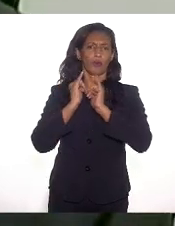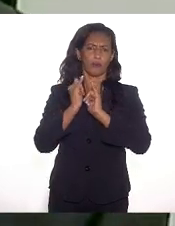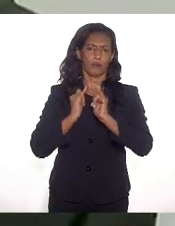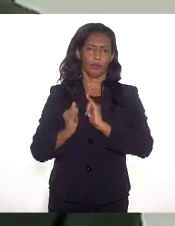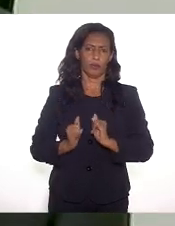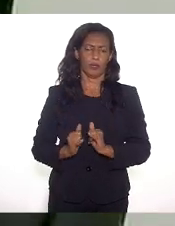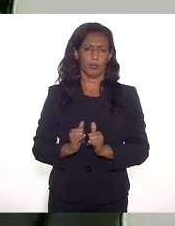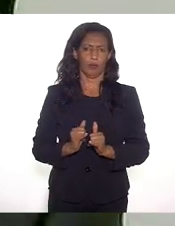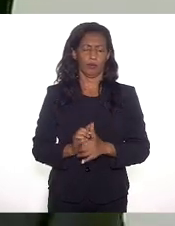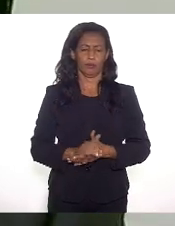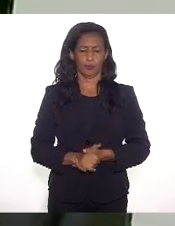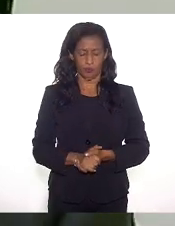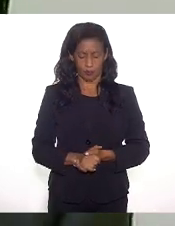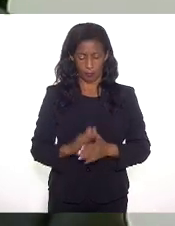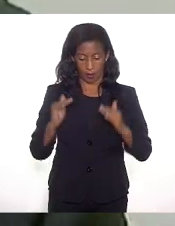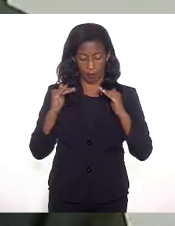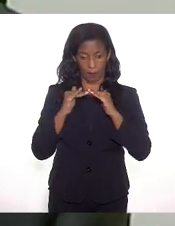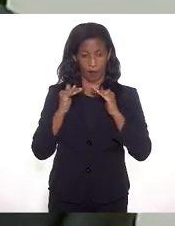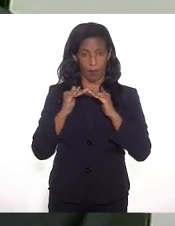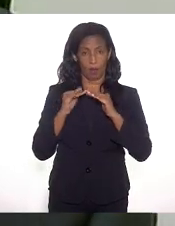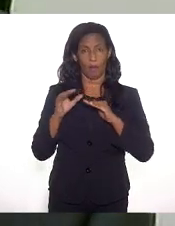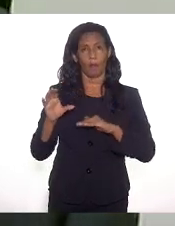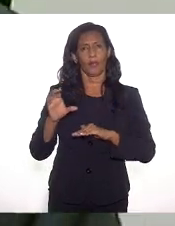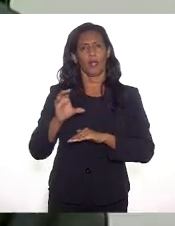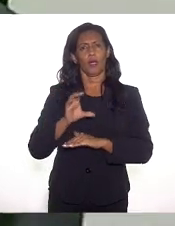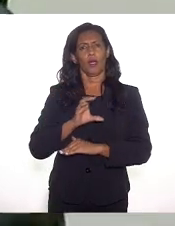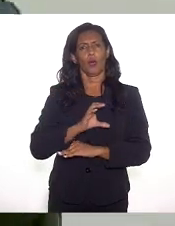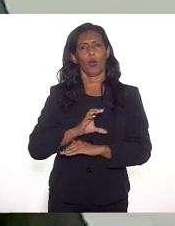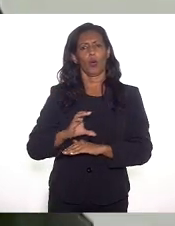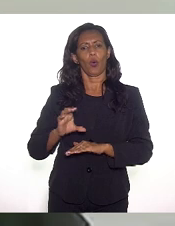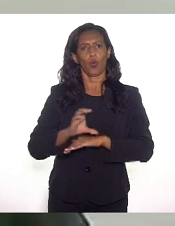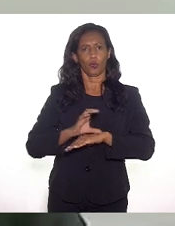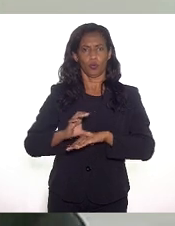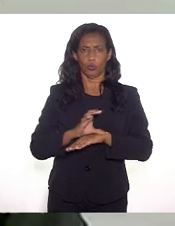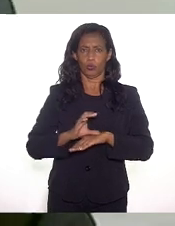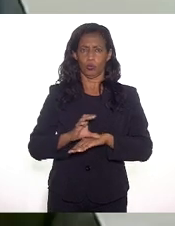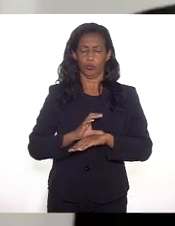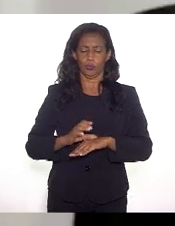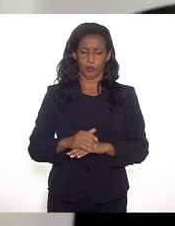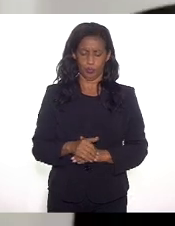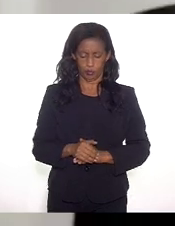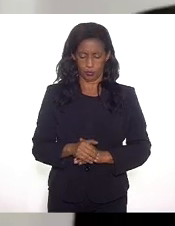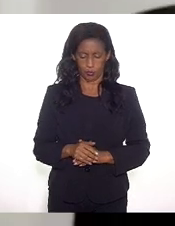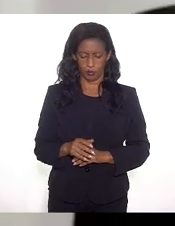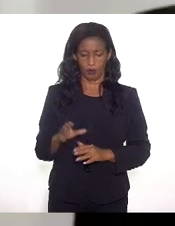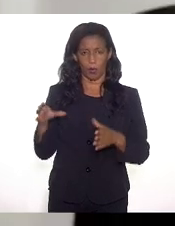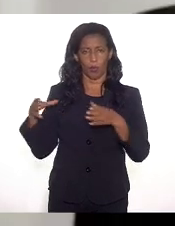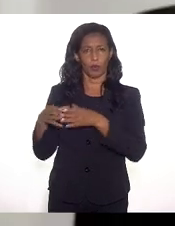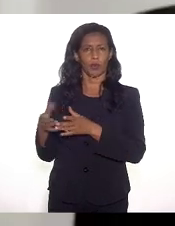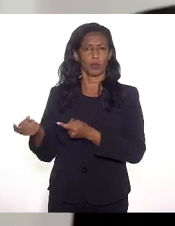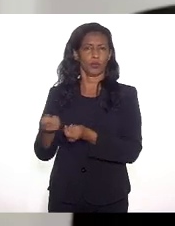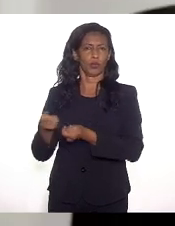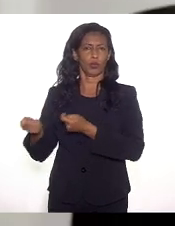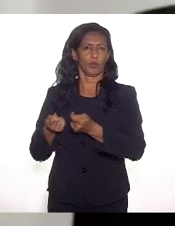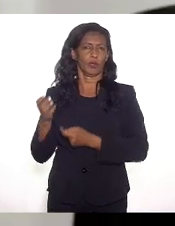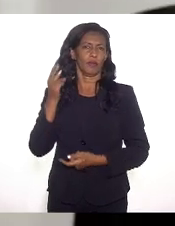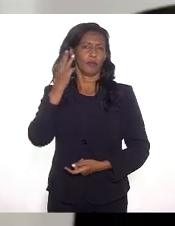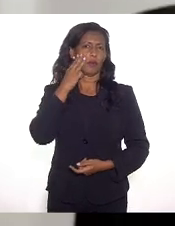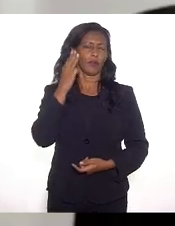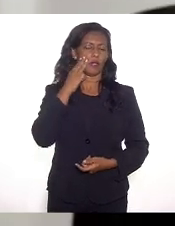deputados. Senhor presidente, o parecer é pela constitucionalidade. Pela Comissão de Economia, deputado Valdeir